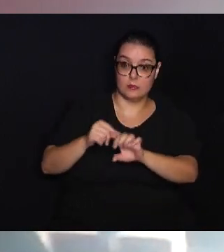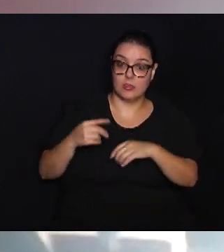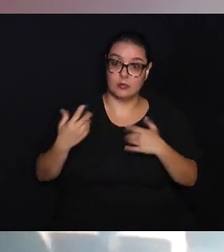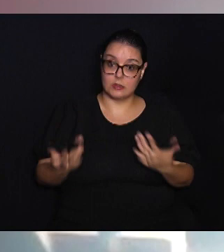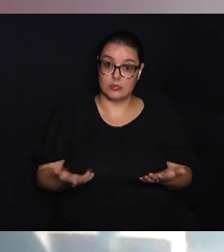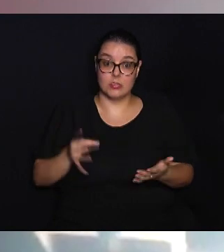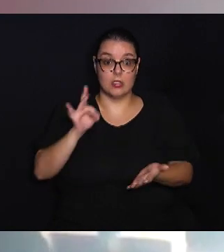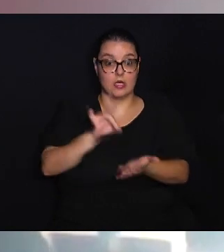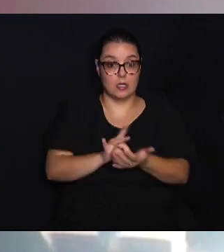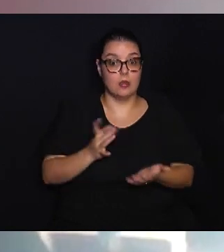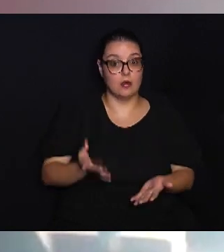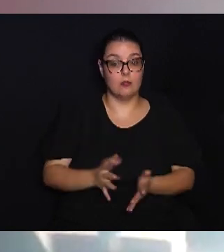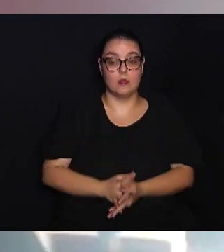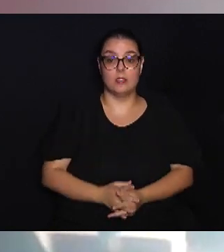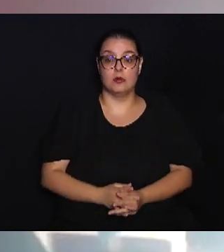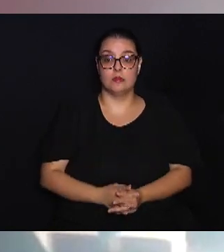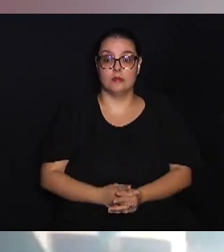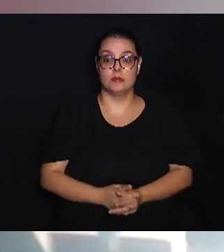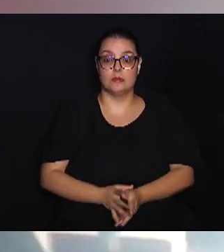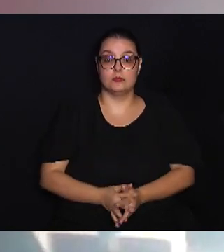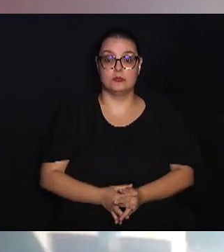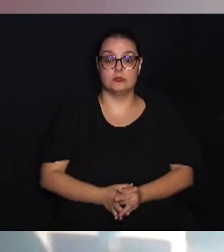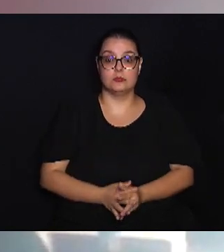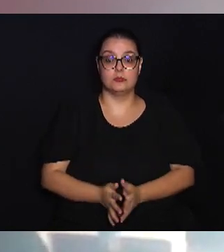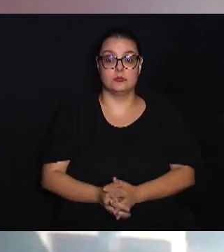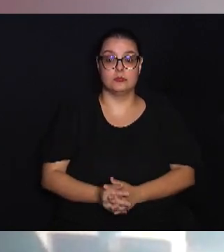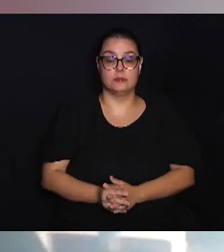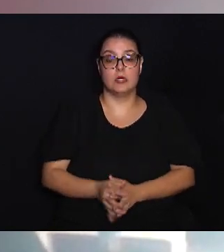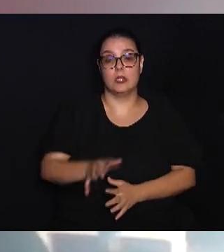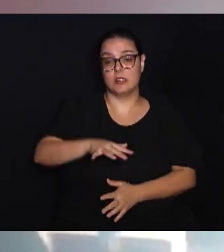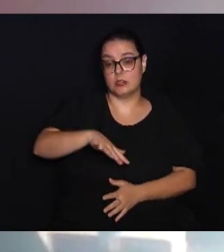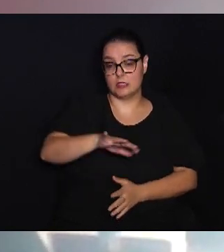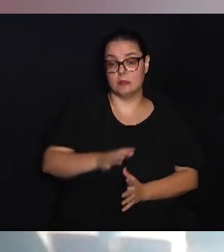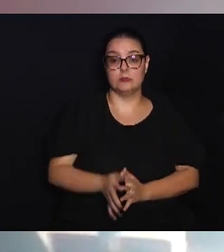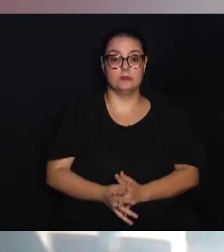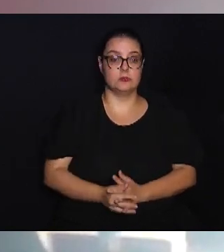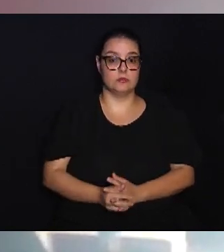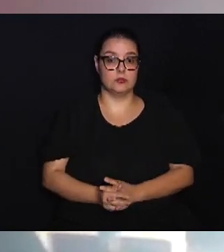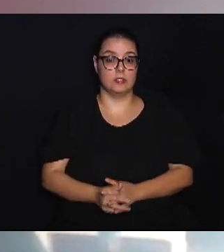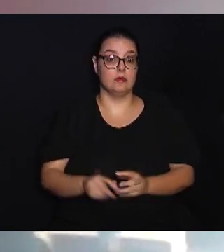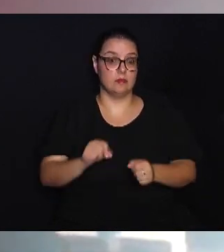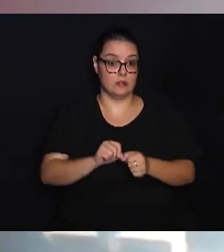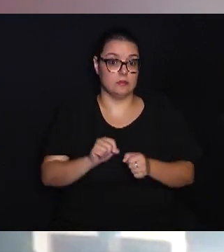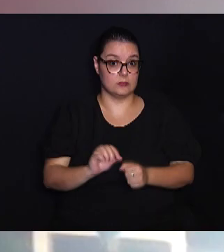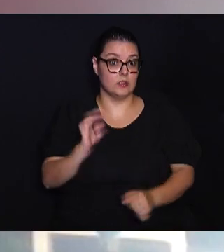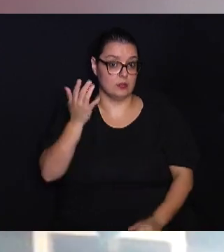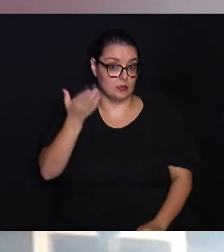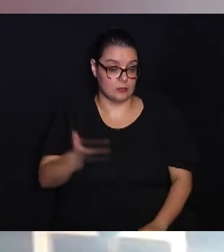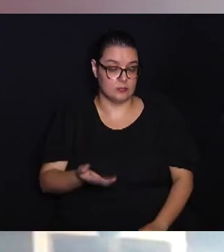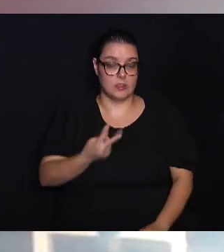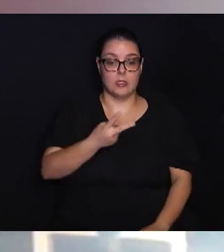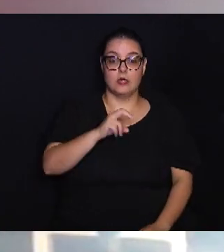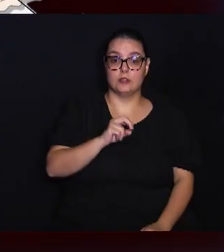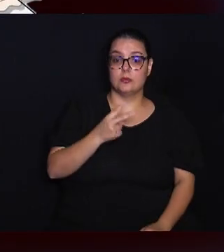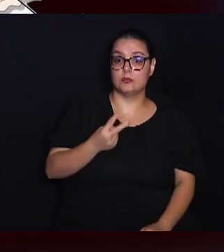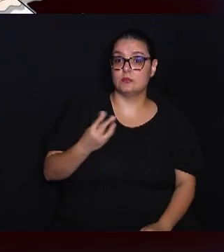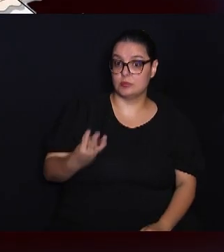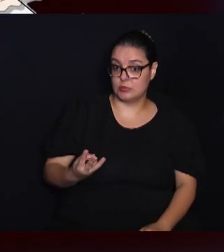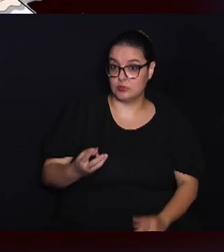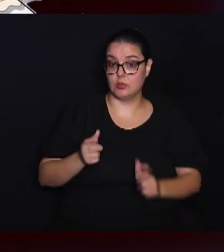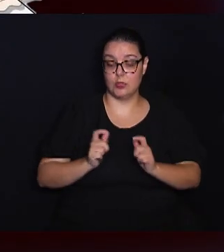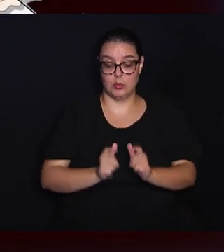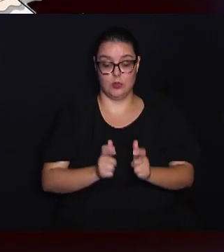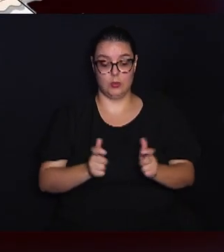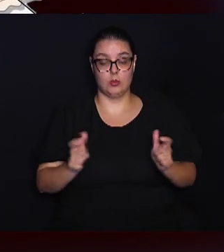empreendedores que acabam realmente tendo esse mercado e fazendo esse mercado acontecer em